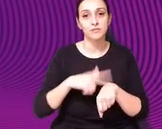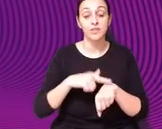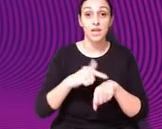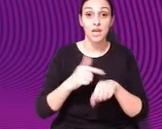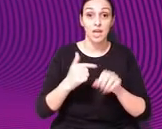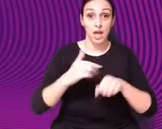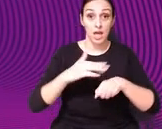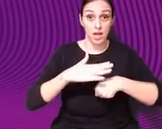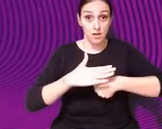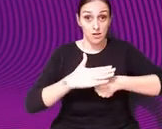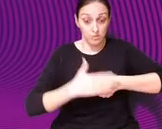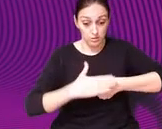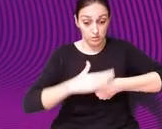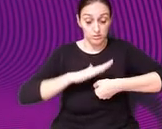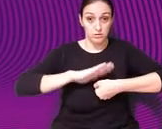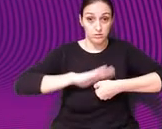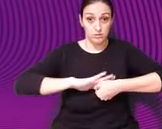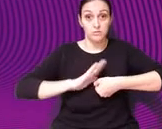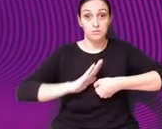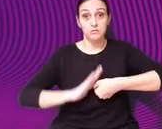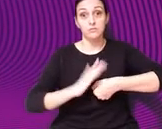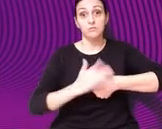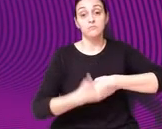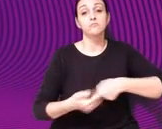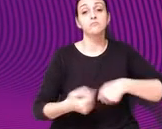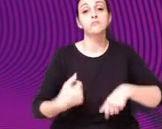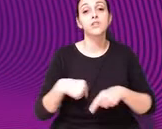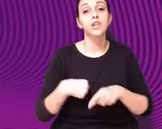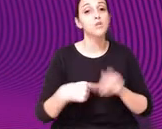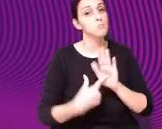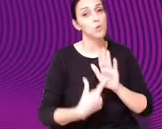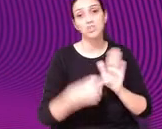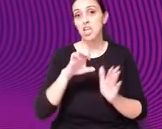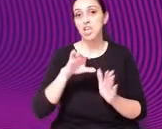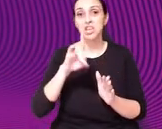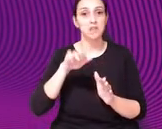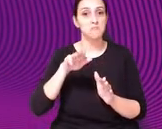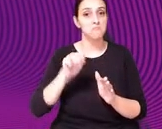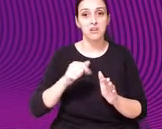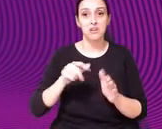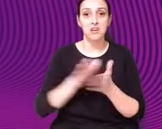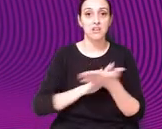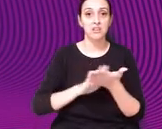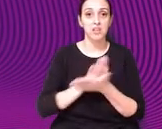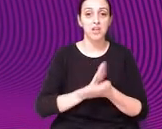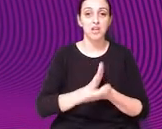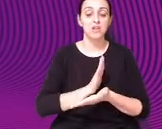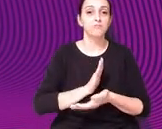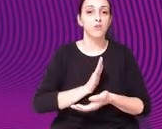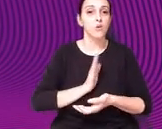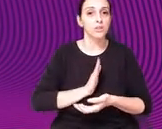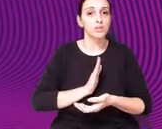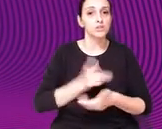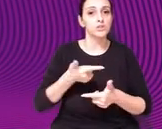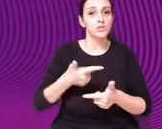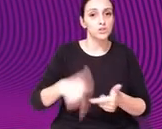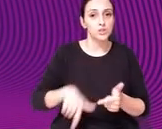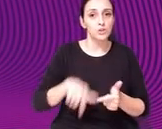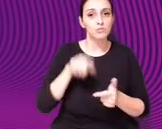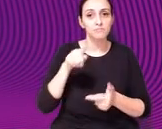apical, mesoepicárdico, sem sinais de edema nesse coração, e, de novo, o septo não